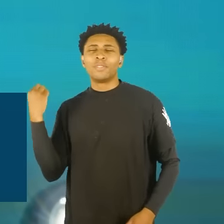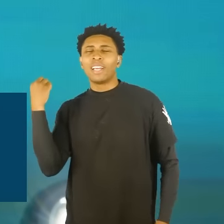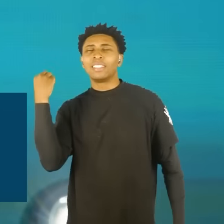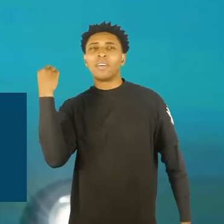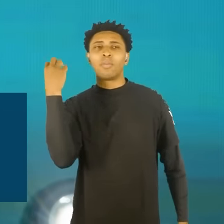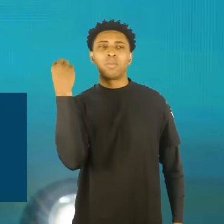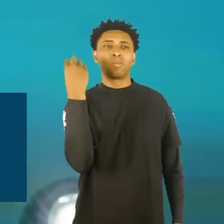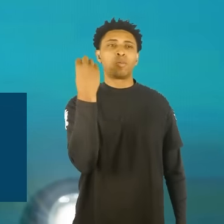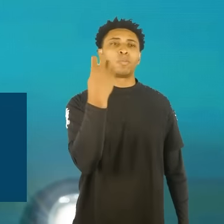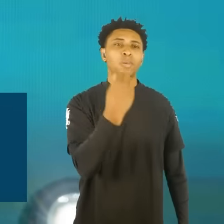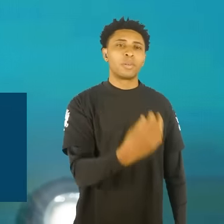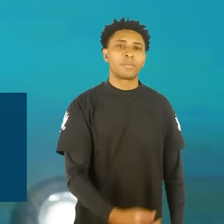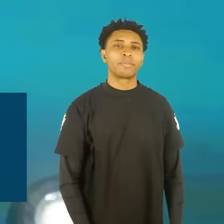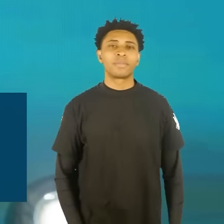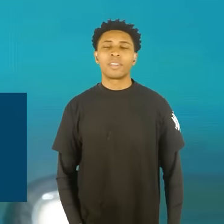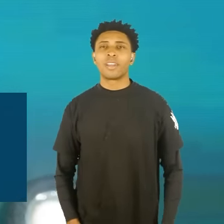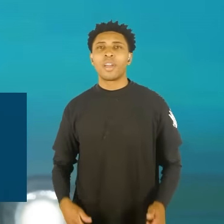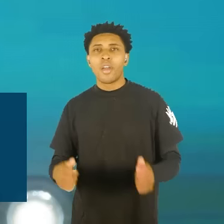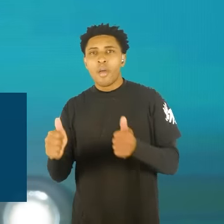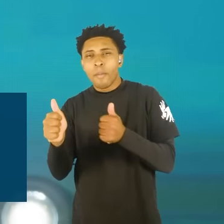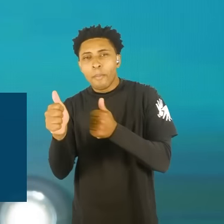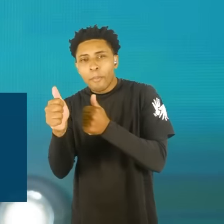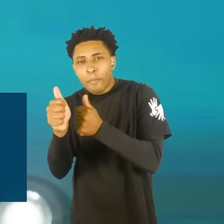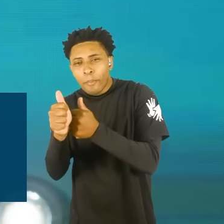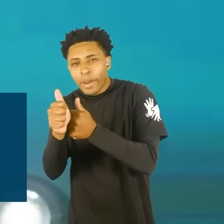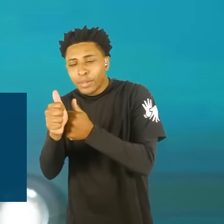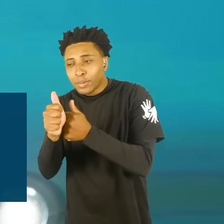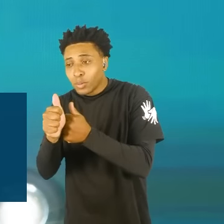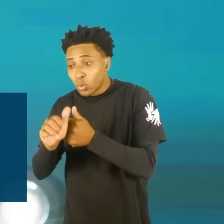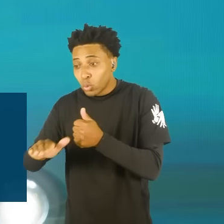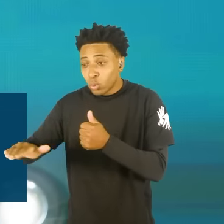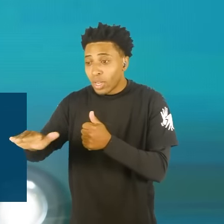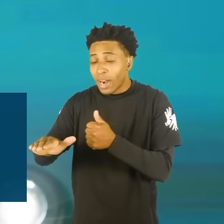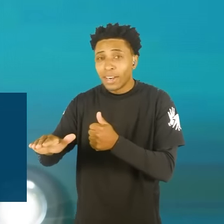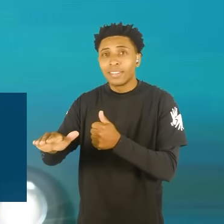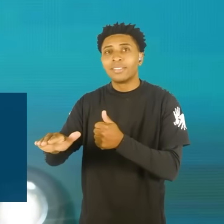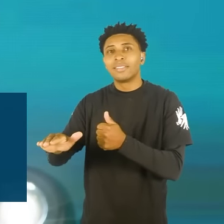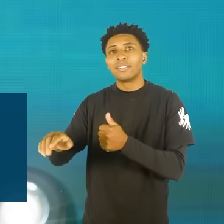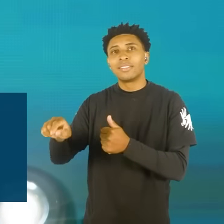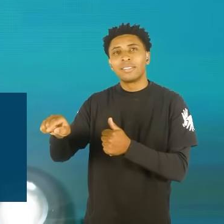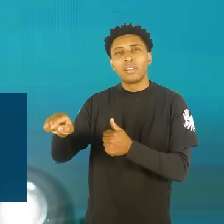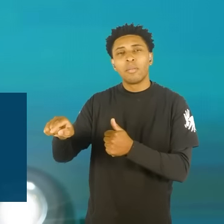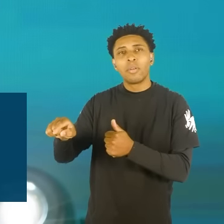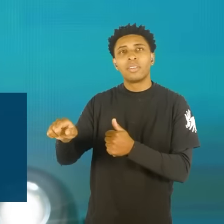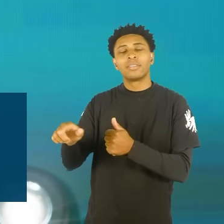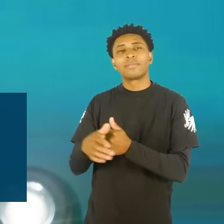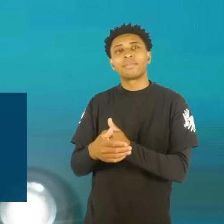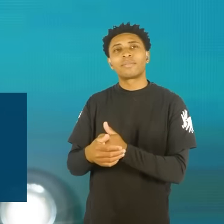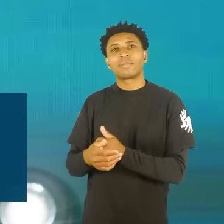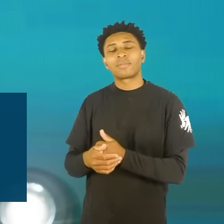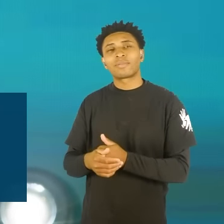aproximava, onde foi que Abel morreu? A 1,5 km de onde? Enquanto